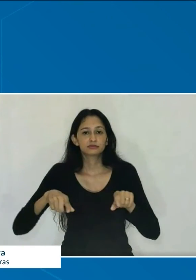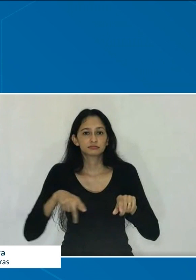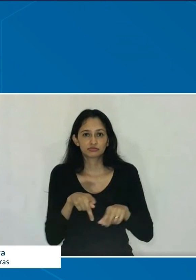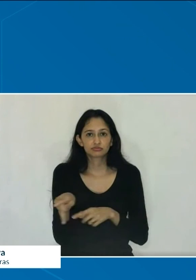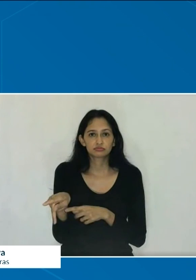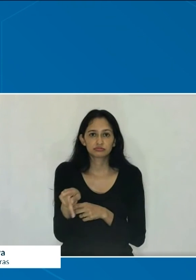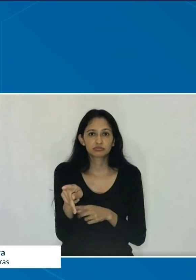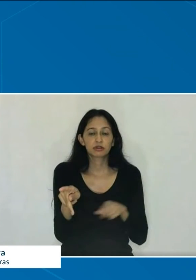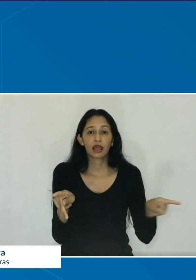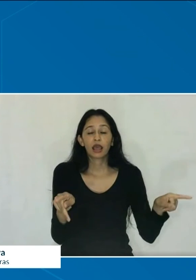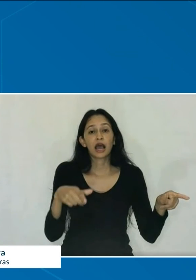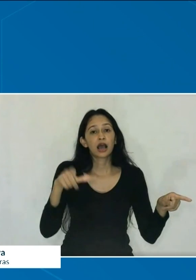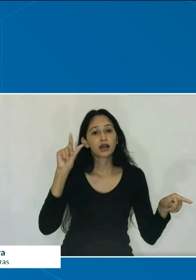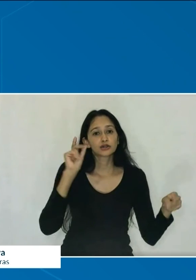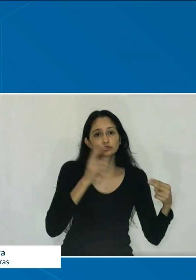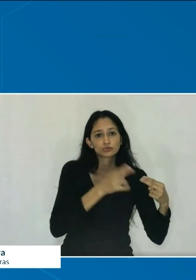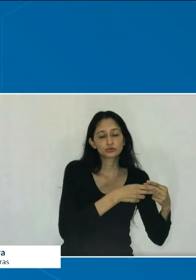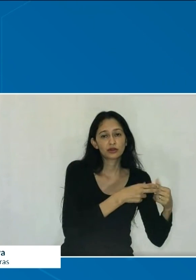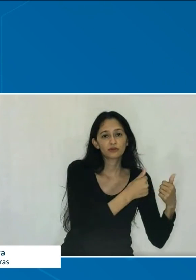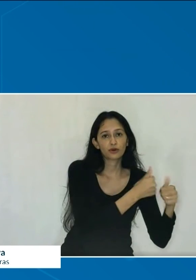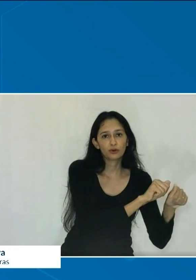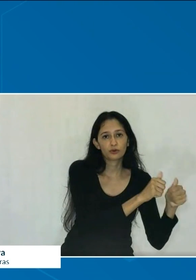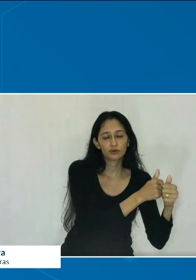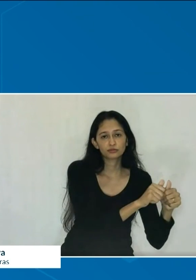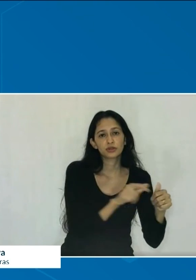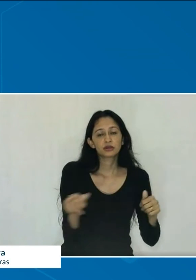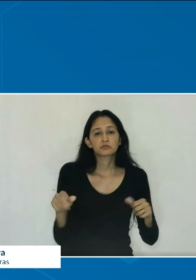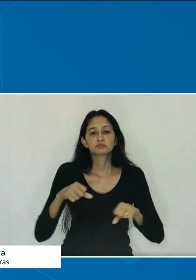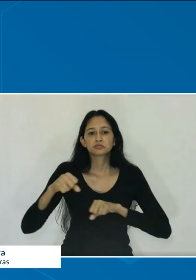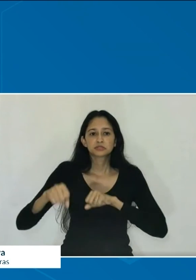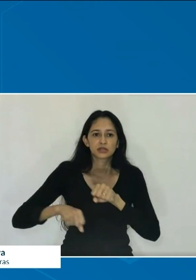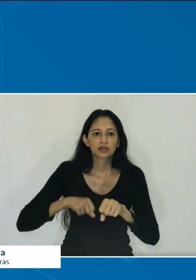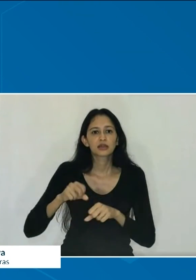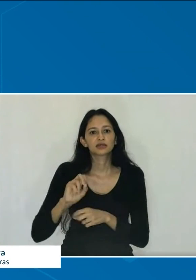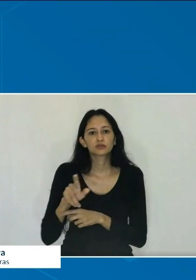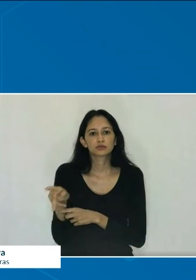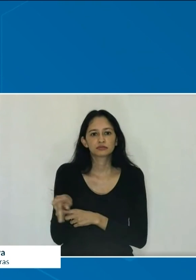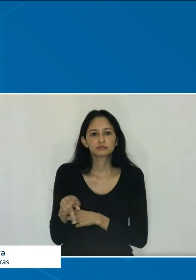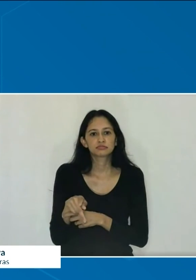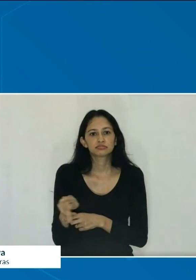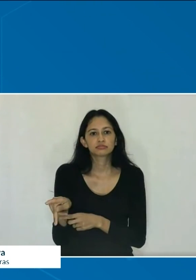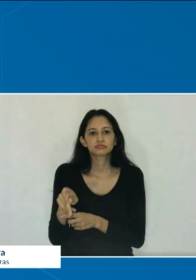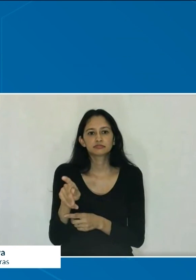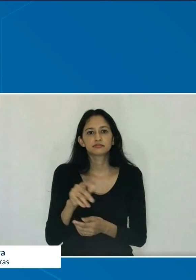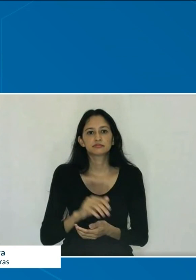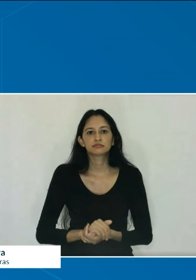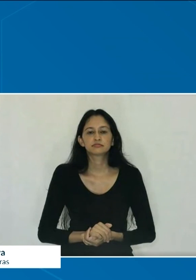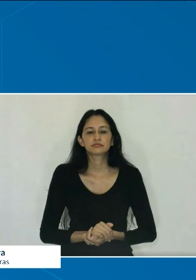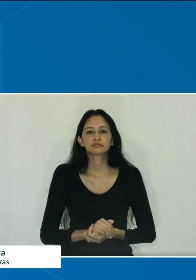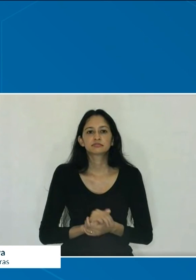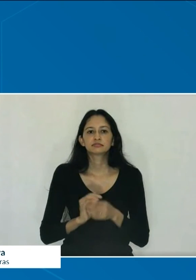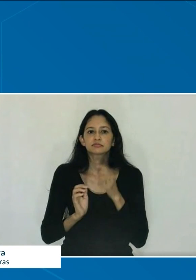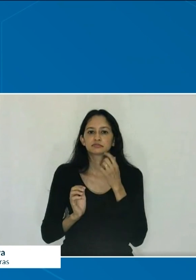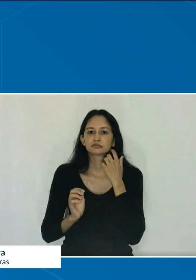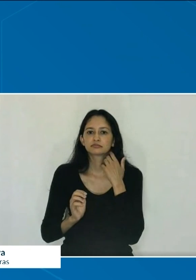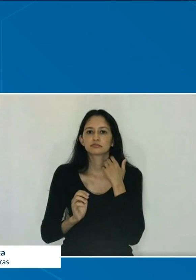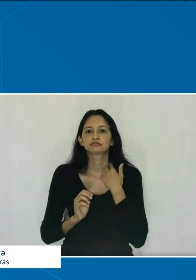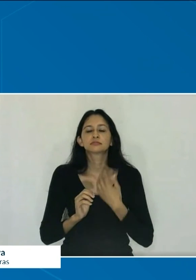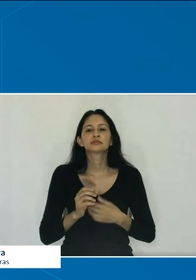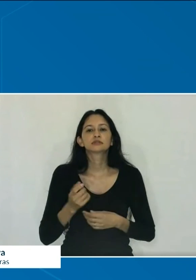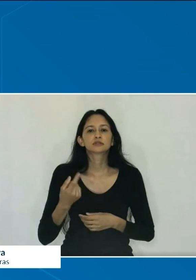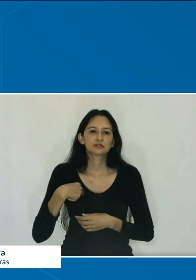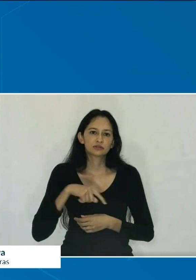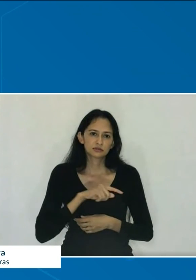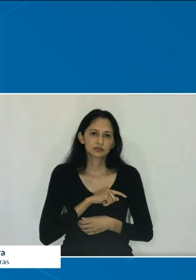no delivery, já seja com sua bicicleta, já seja com sua motocicleta, né? Então, ele vai começar. Né? Isso, exatamente. Nós